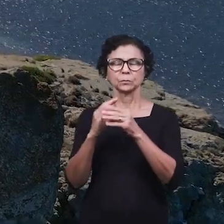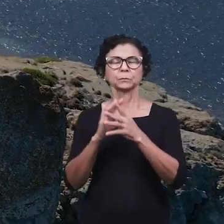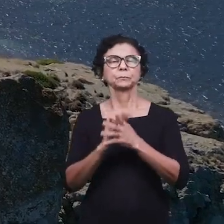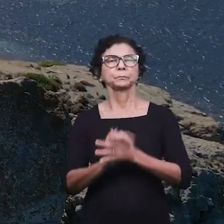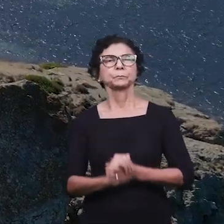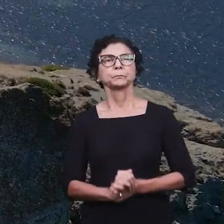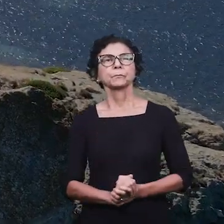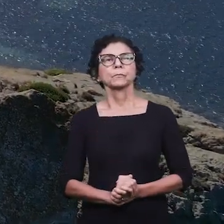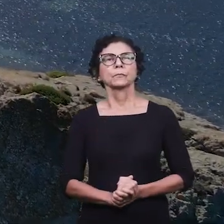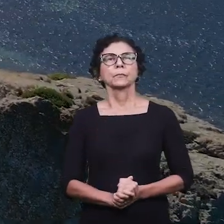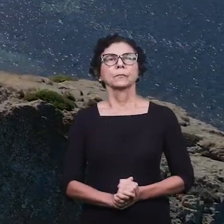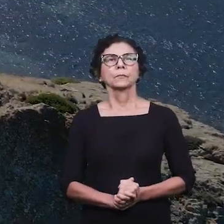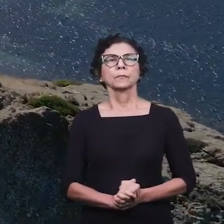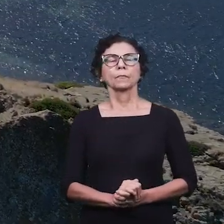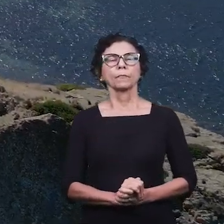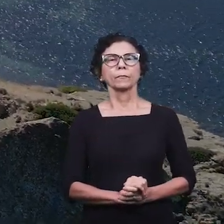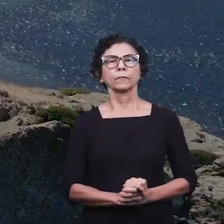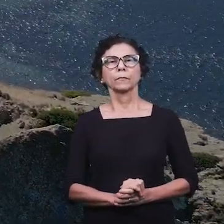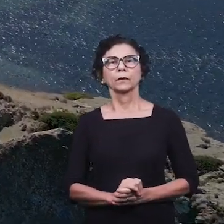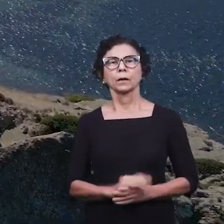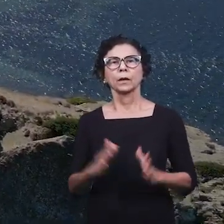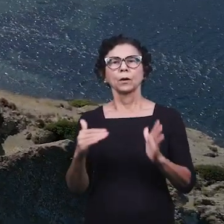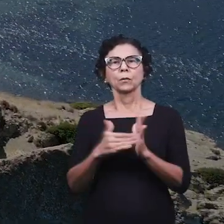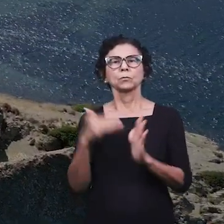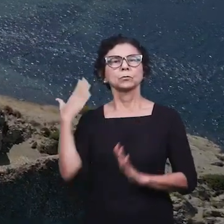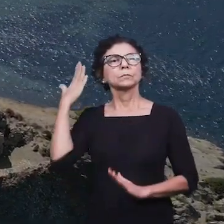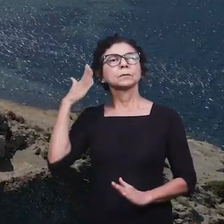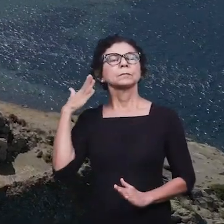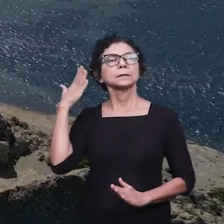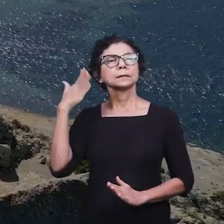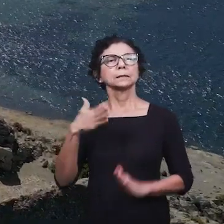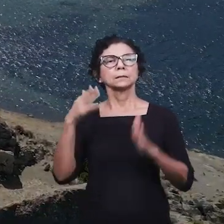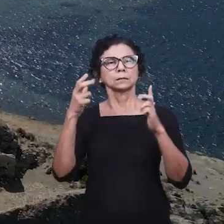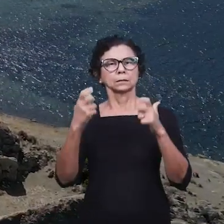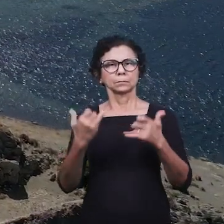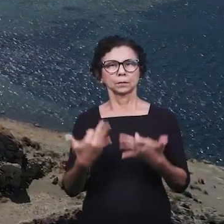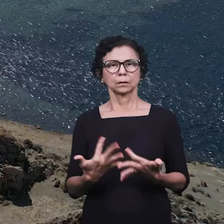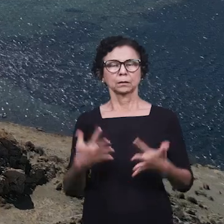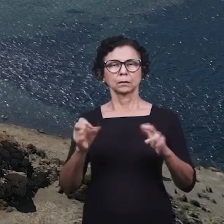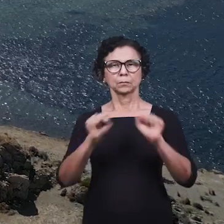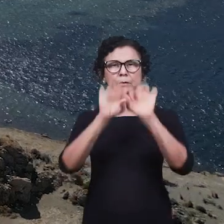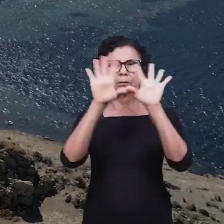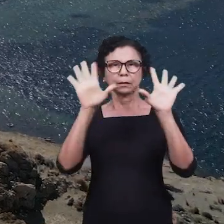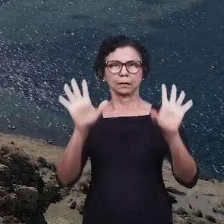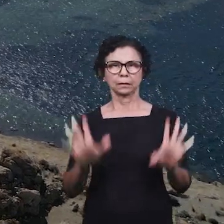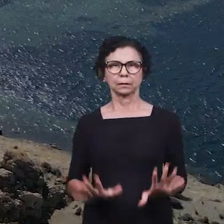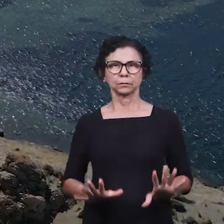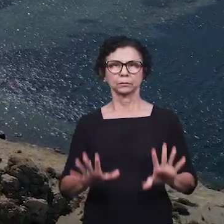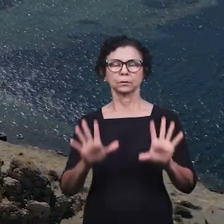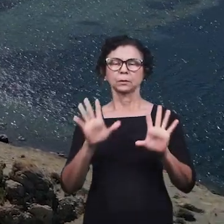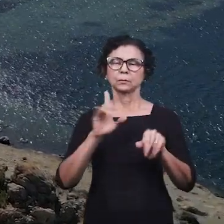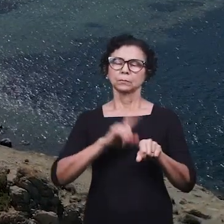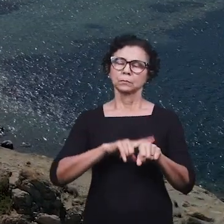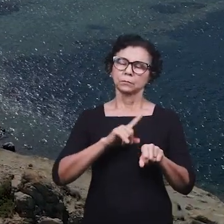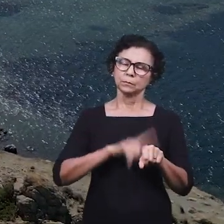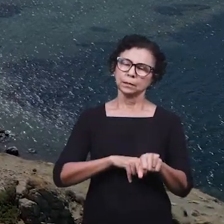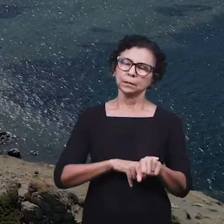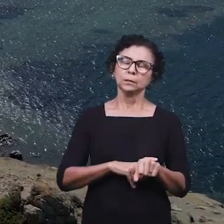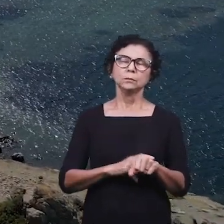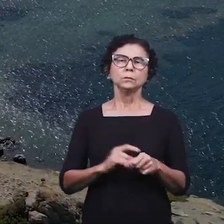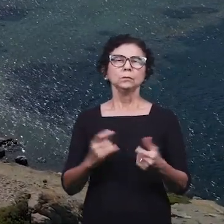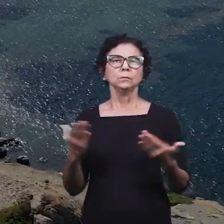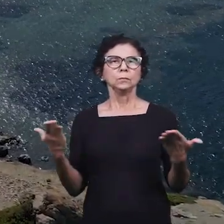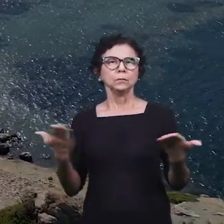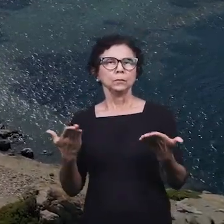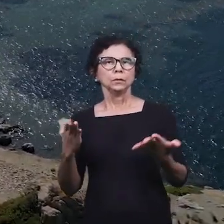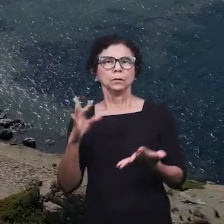Mas, resumindo, né, a última mensagem foi amplamente falado aqui sobre isso, né? O momento é